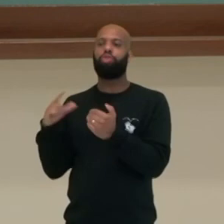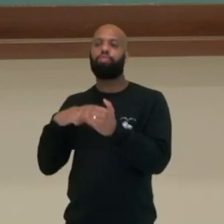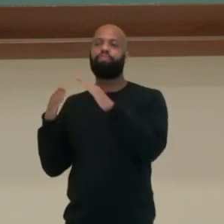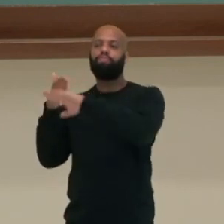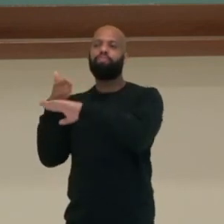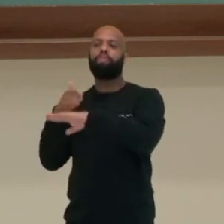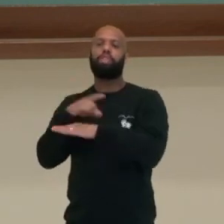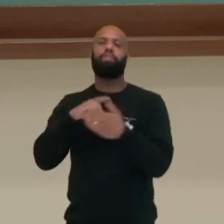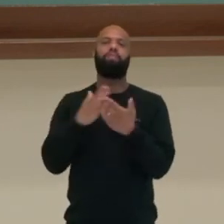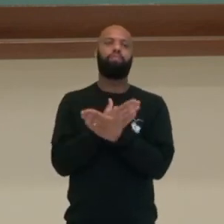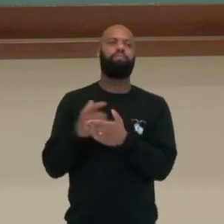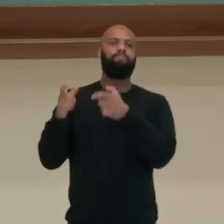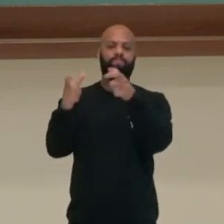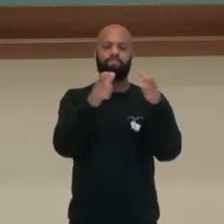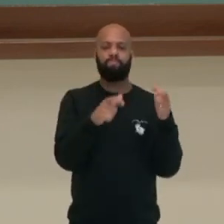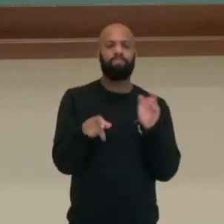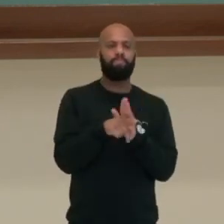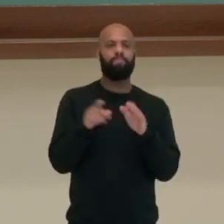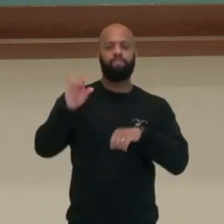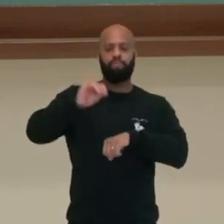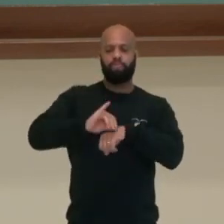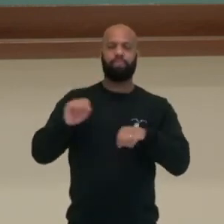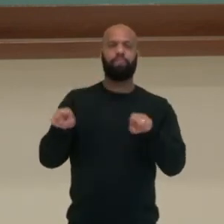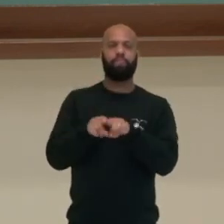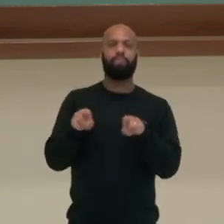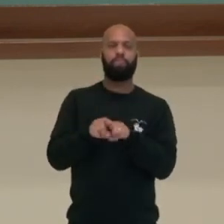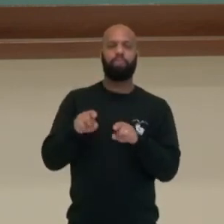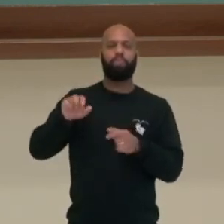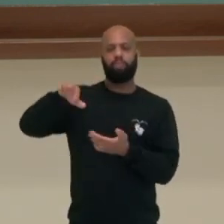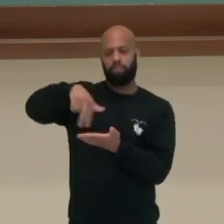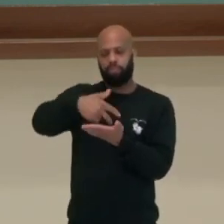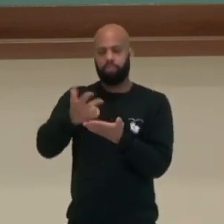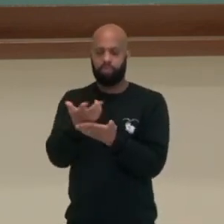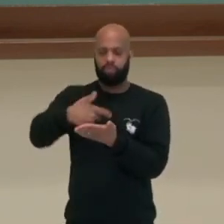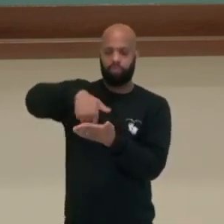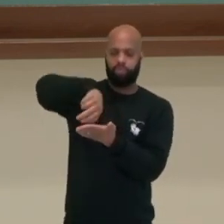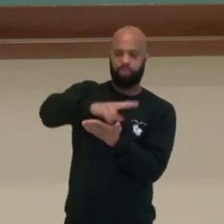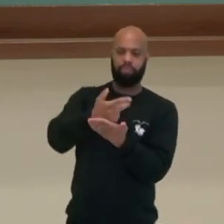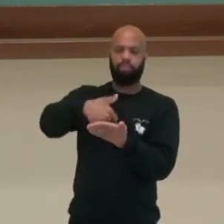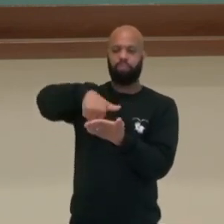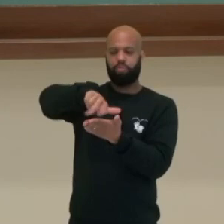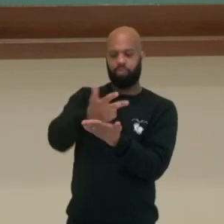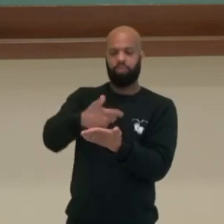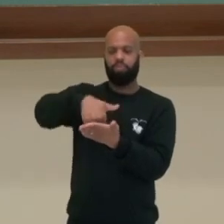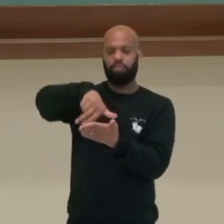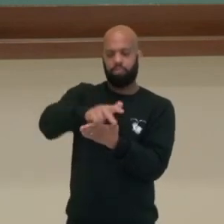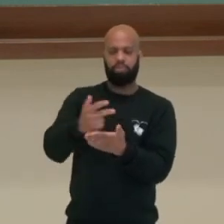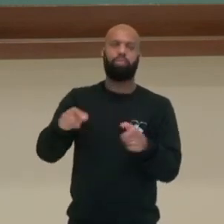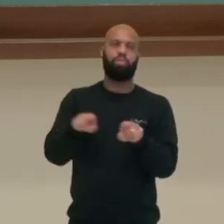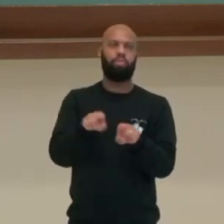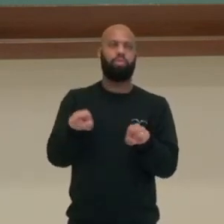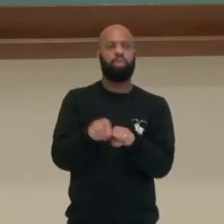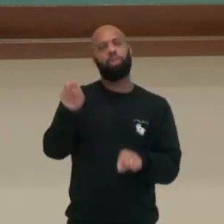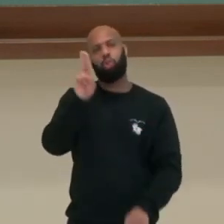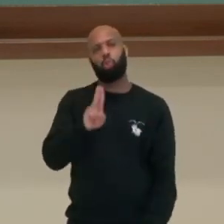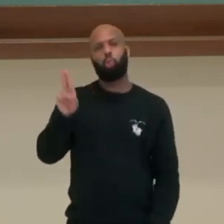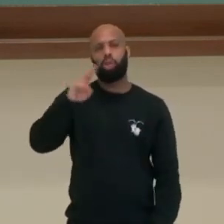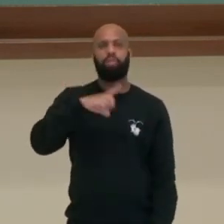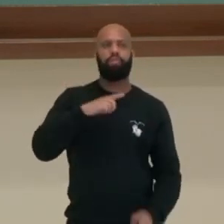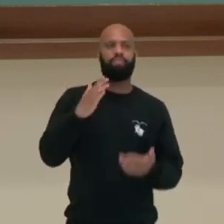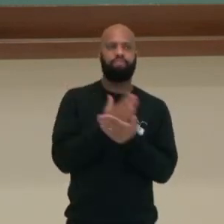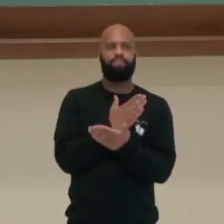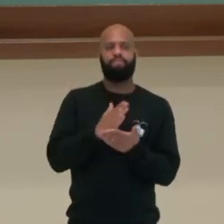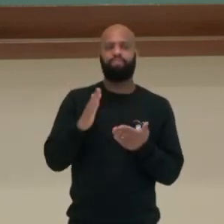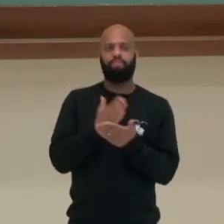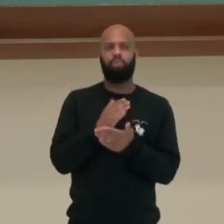alguns locais no centro da cidade, em que eles também dançavam break, né? Eles utilizavam ali